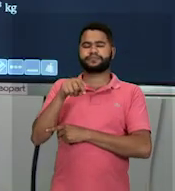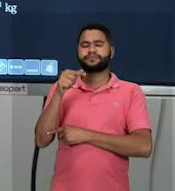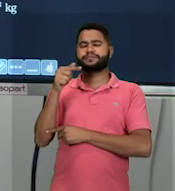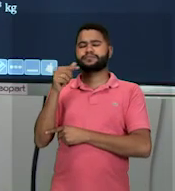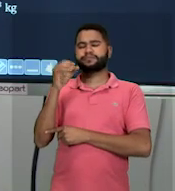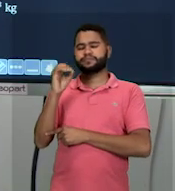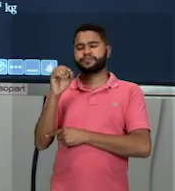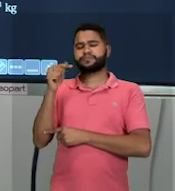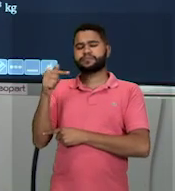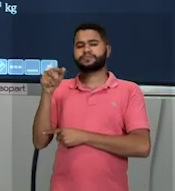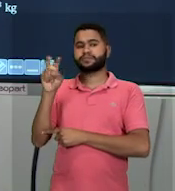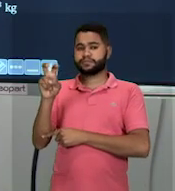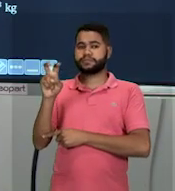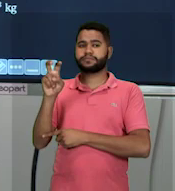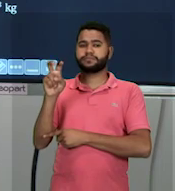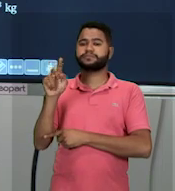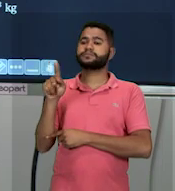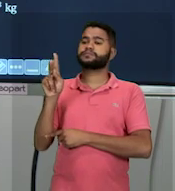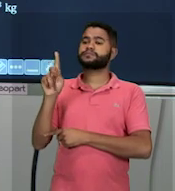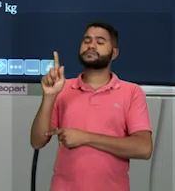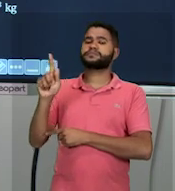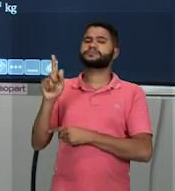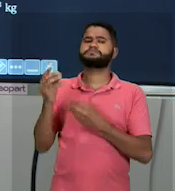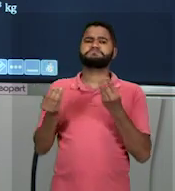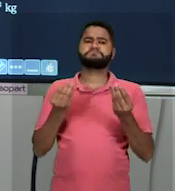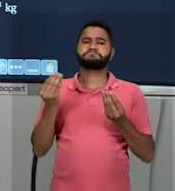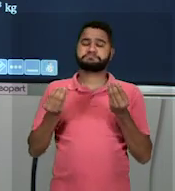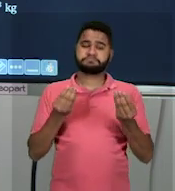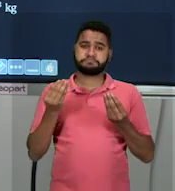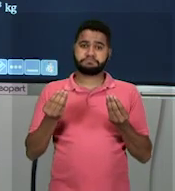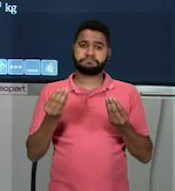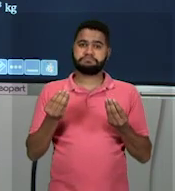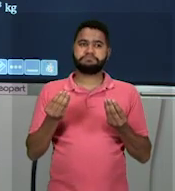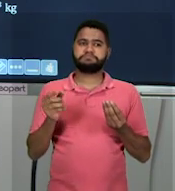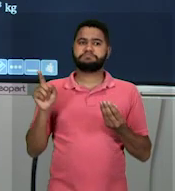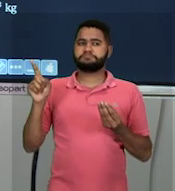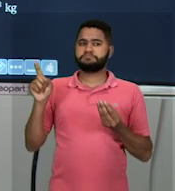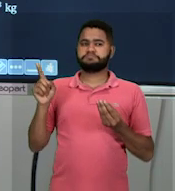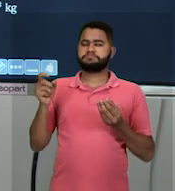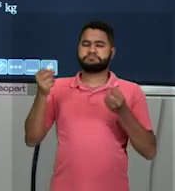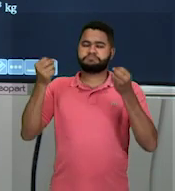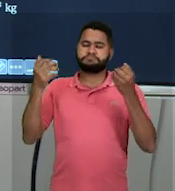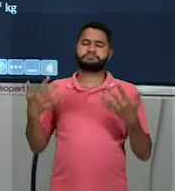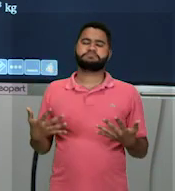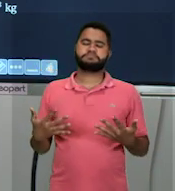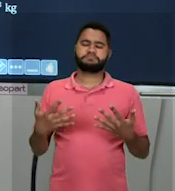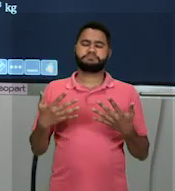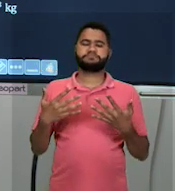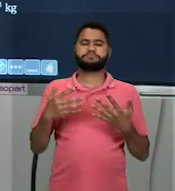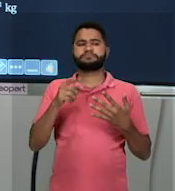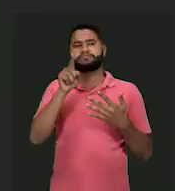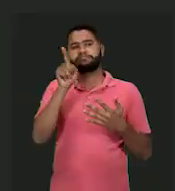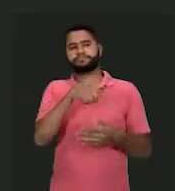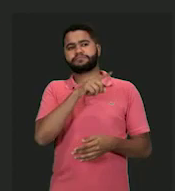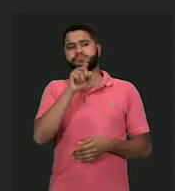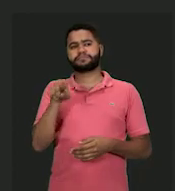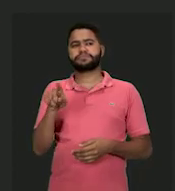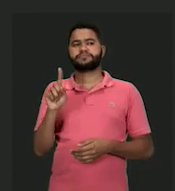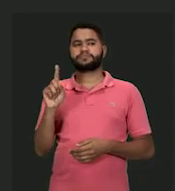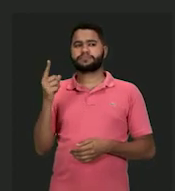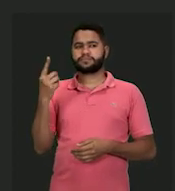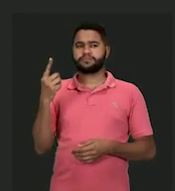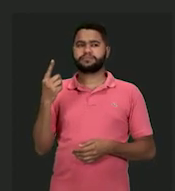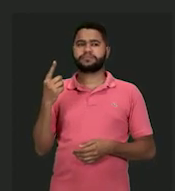0,075 quilograma. Como você fez isso, Alex? Então, não está escrita aqui a regra de 3, mas a gente sabe que 1